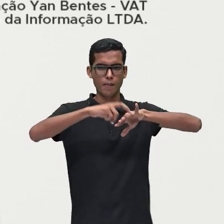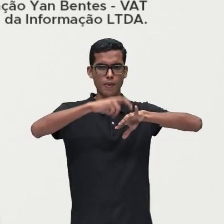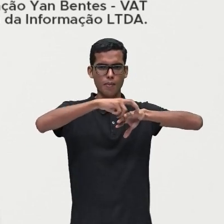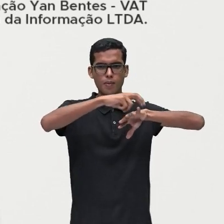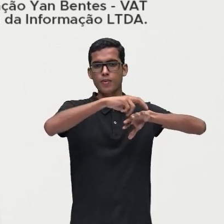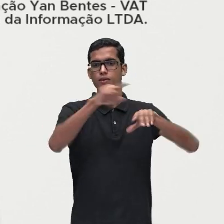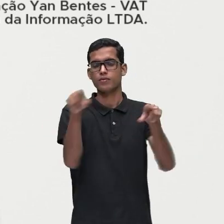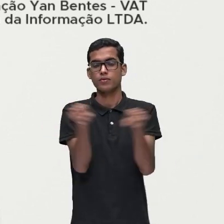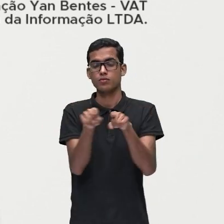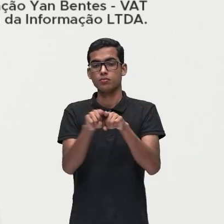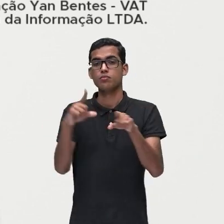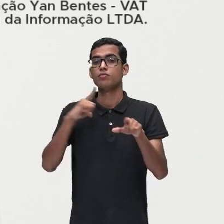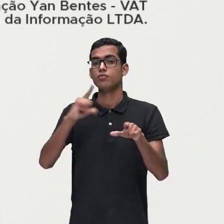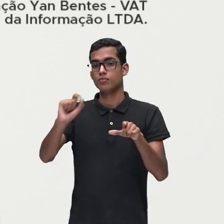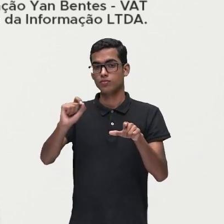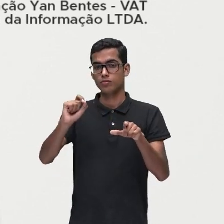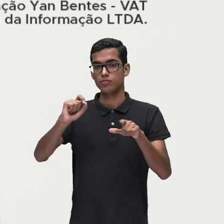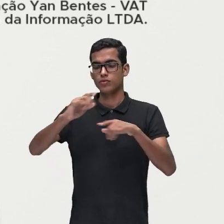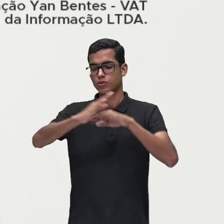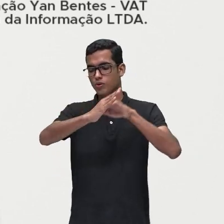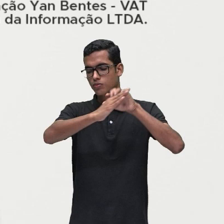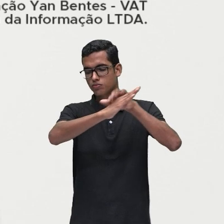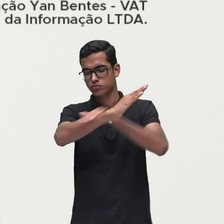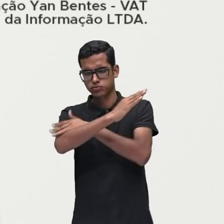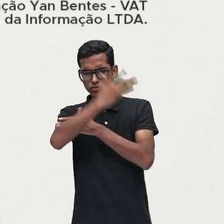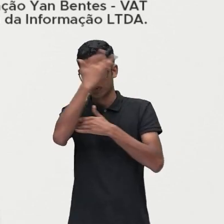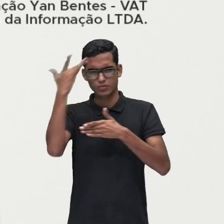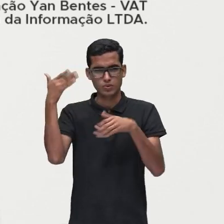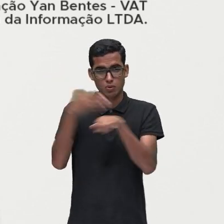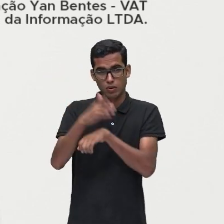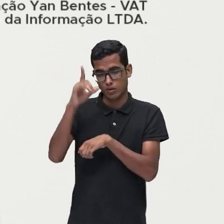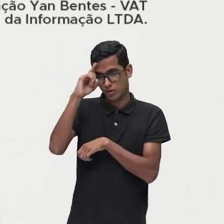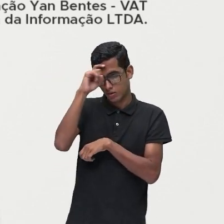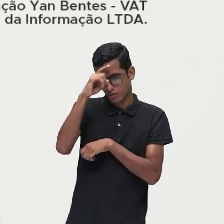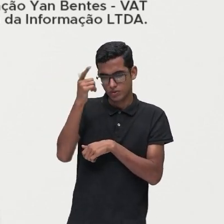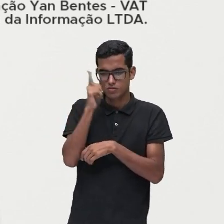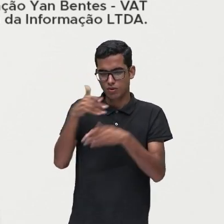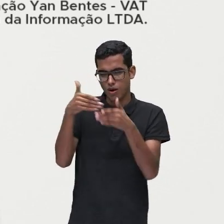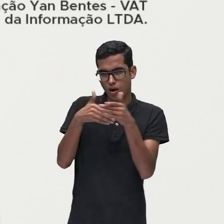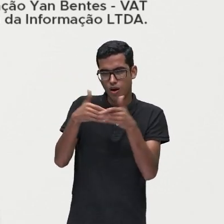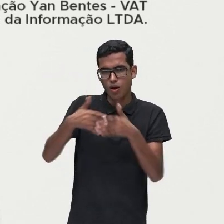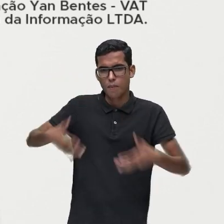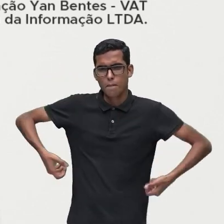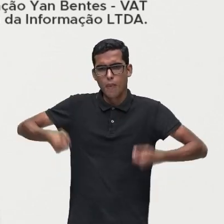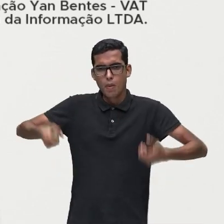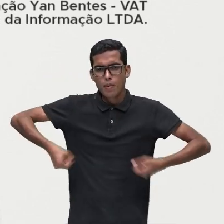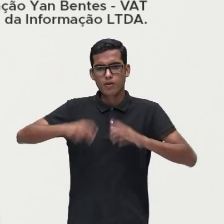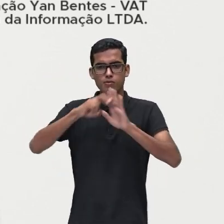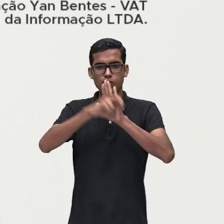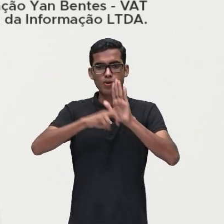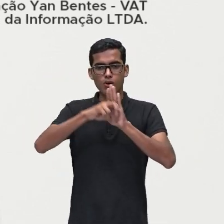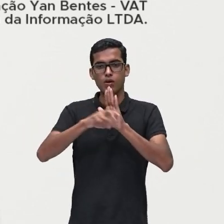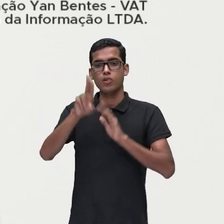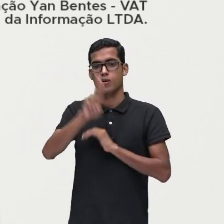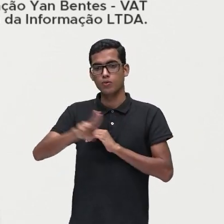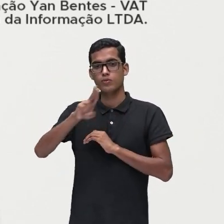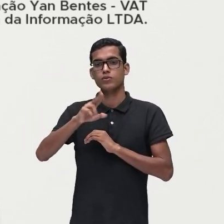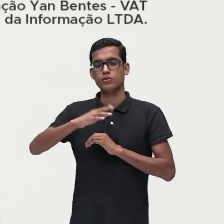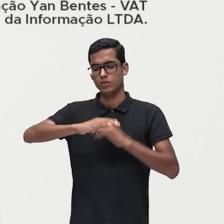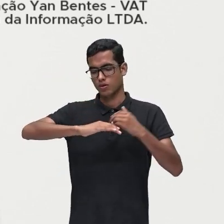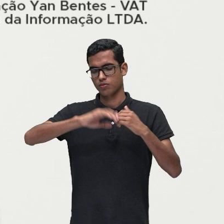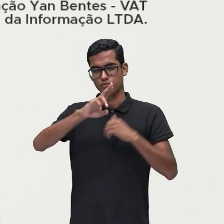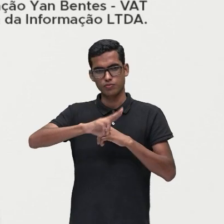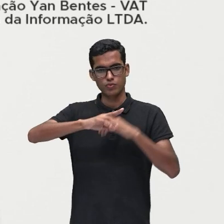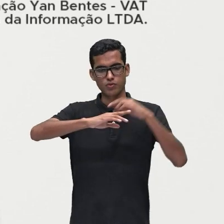para pessoas que possuem dificuldade de acesso, né? Então, elas utilizam a rampa.